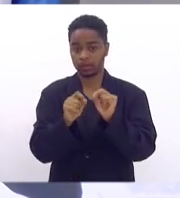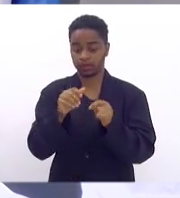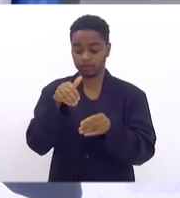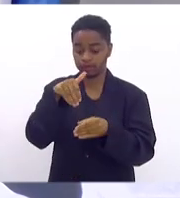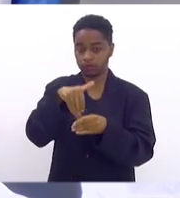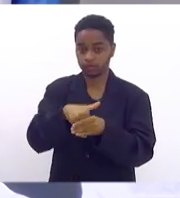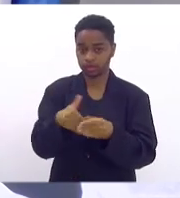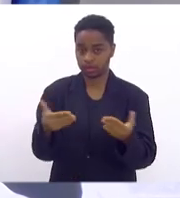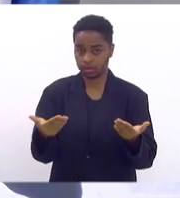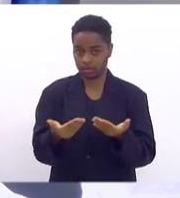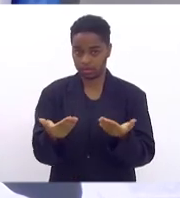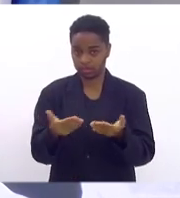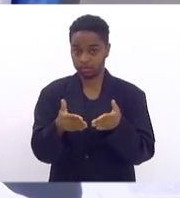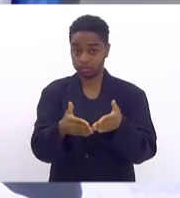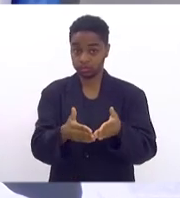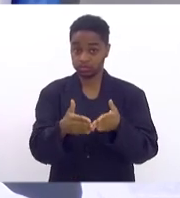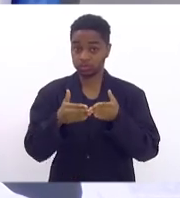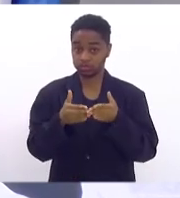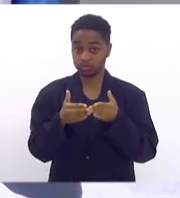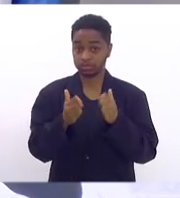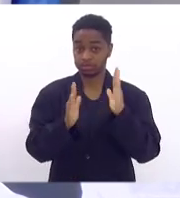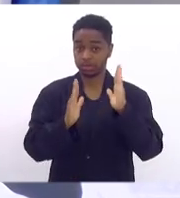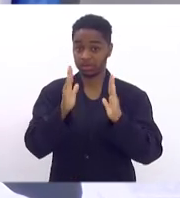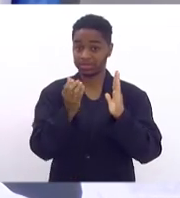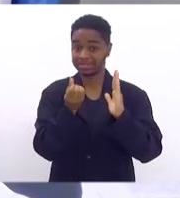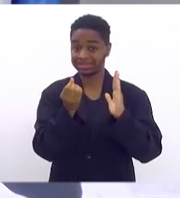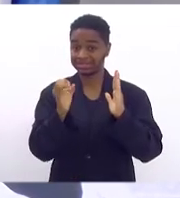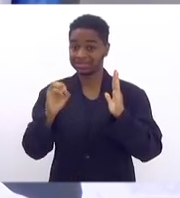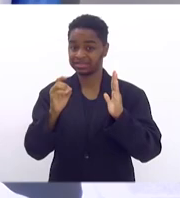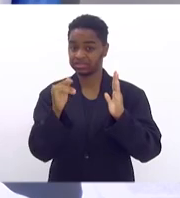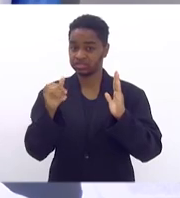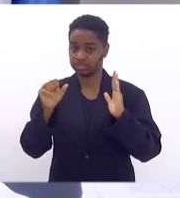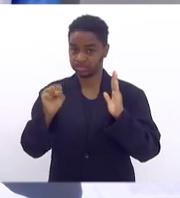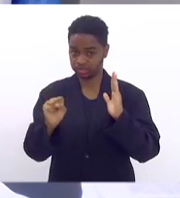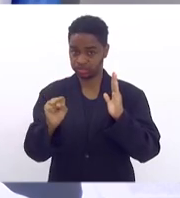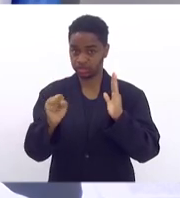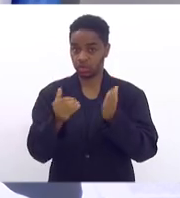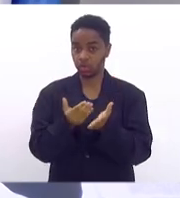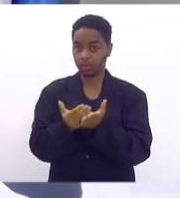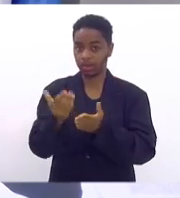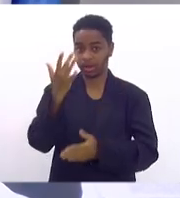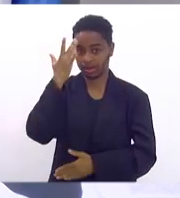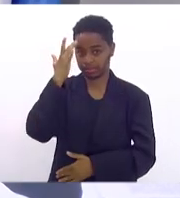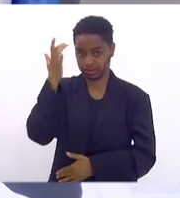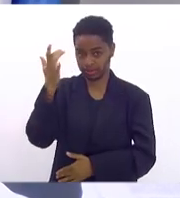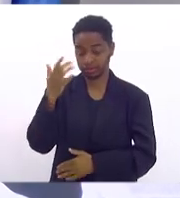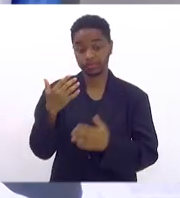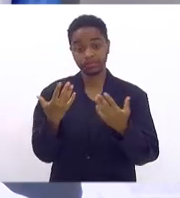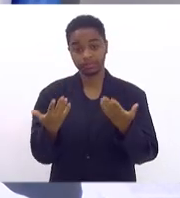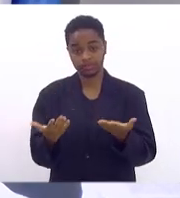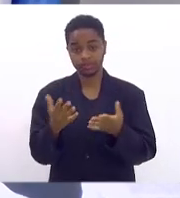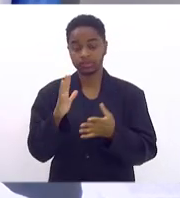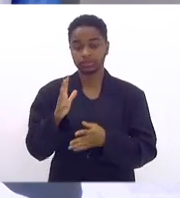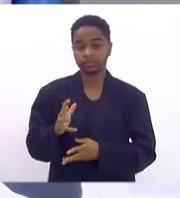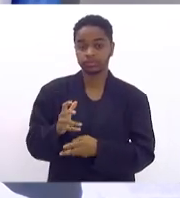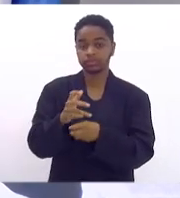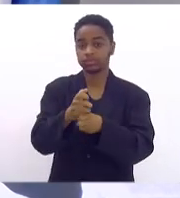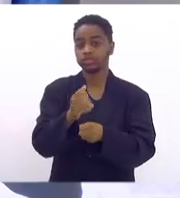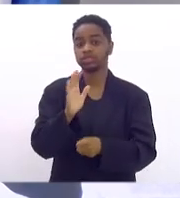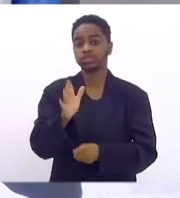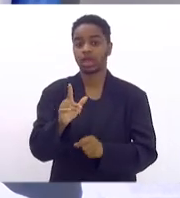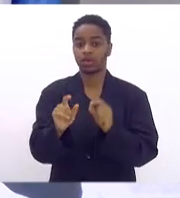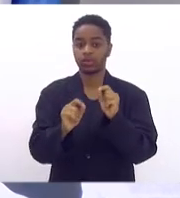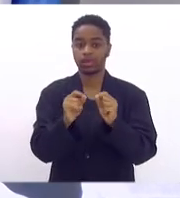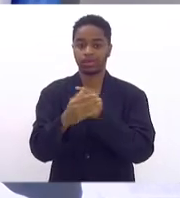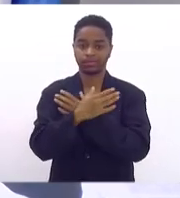votarmos inicialmente a suspensão por 60 dias a partir de amanhã, já fazendo esse cálculo. É